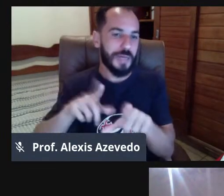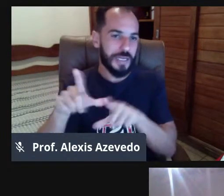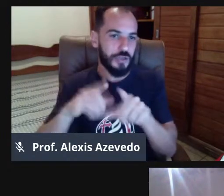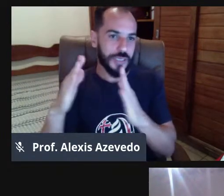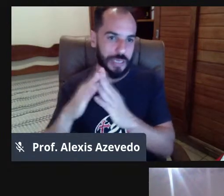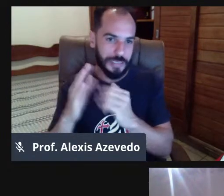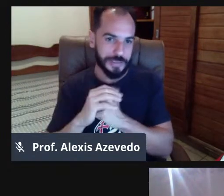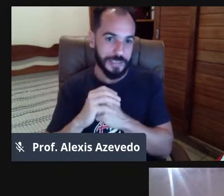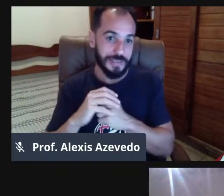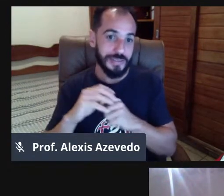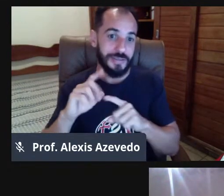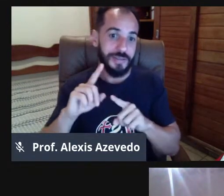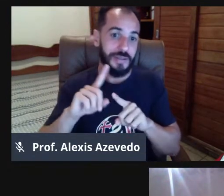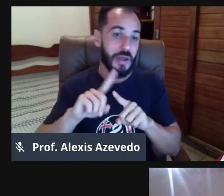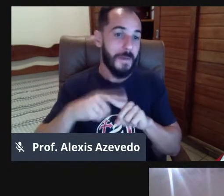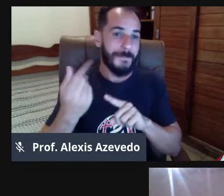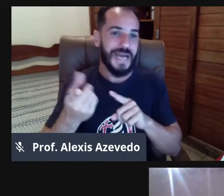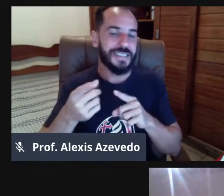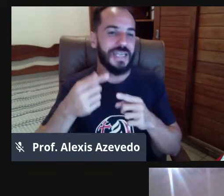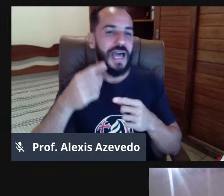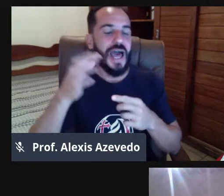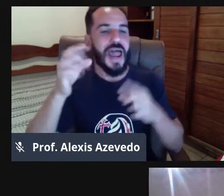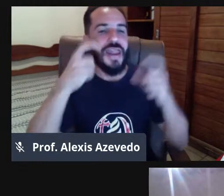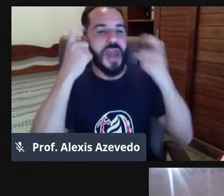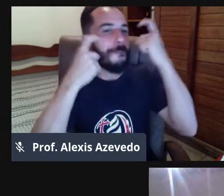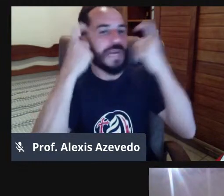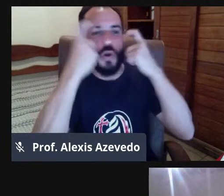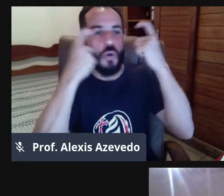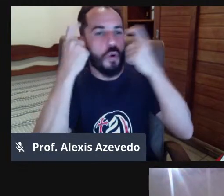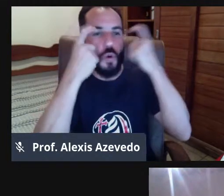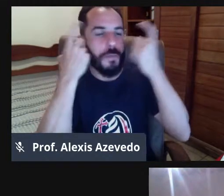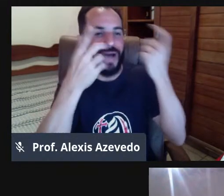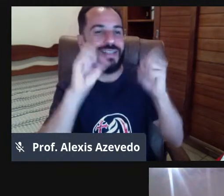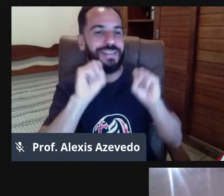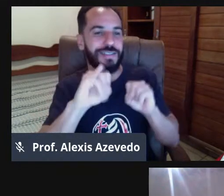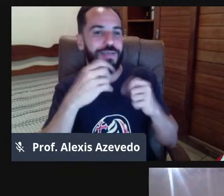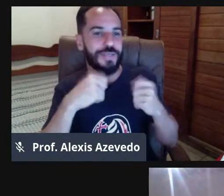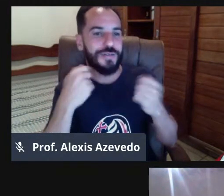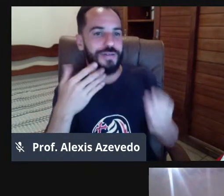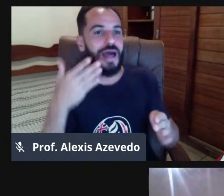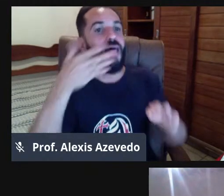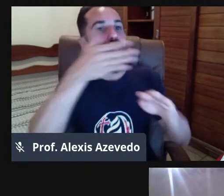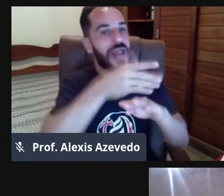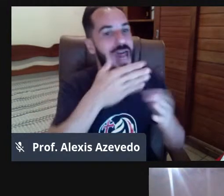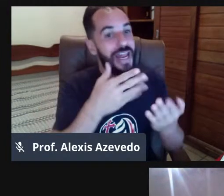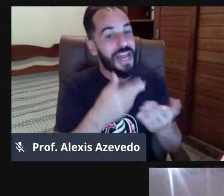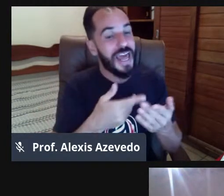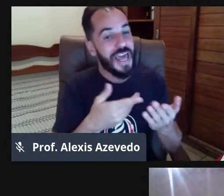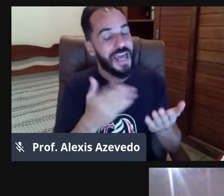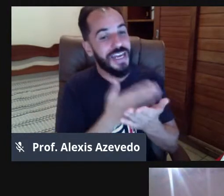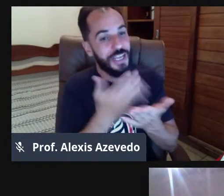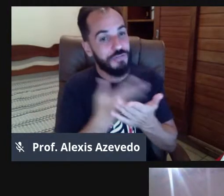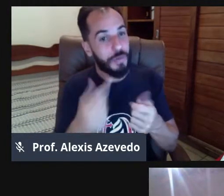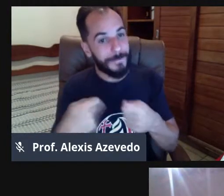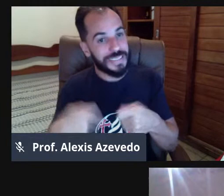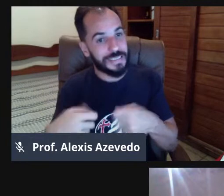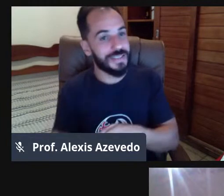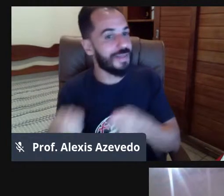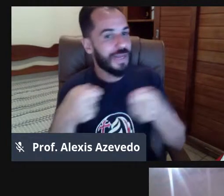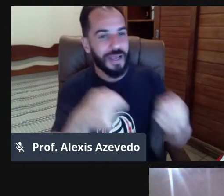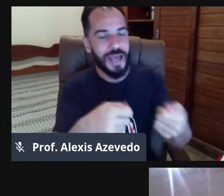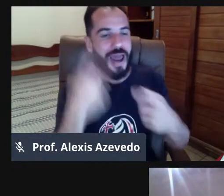entregar algum livro, não fiquem preocupados, ninguém vai pagar multa, porque é uma questão de pandemia,